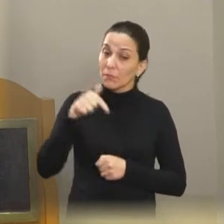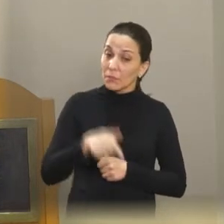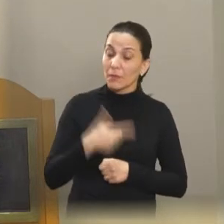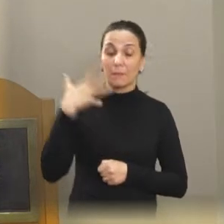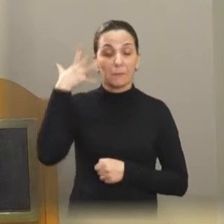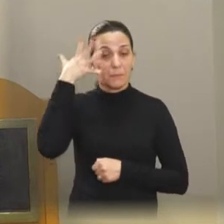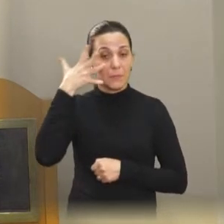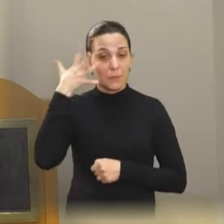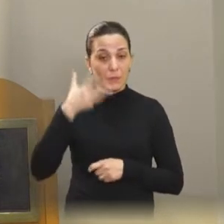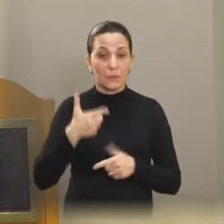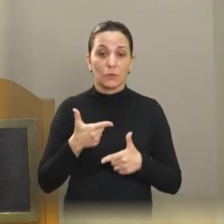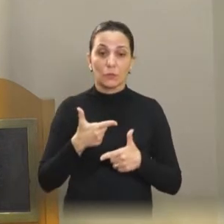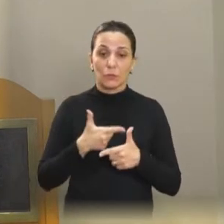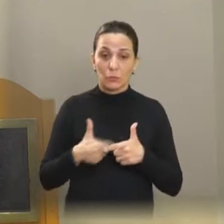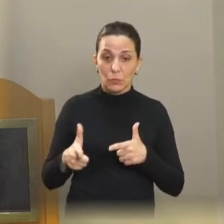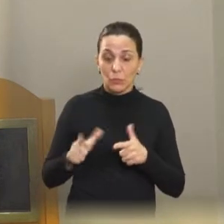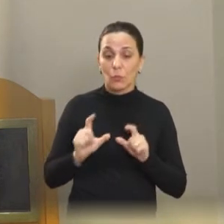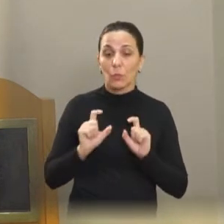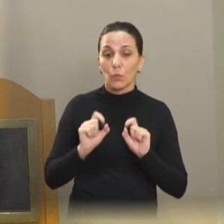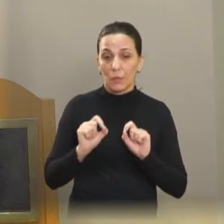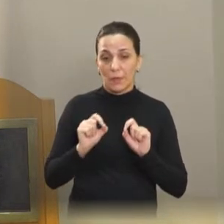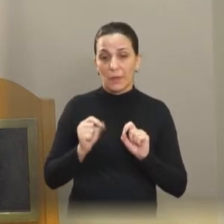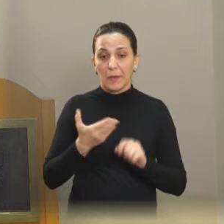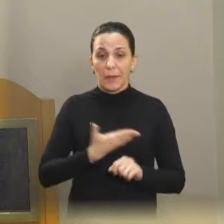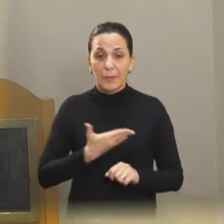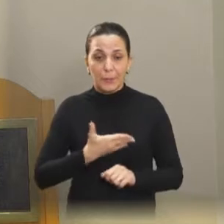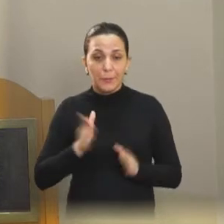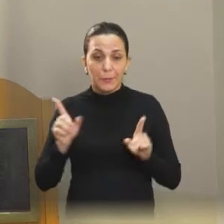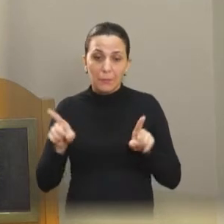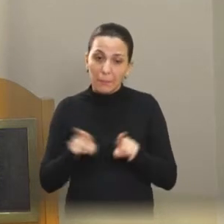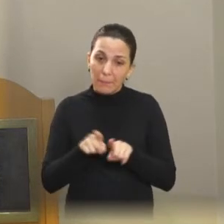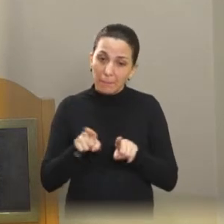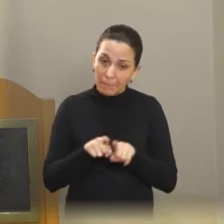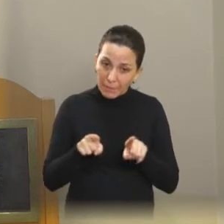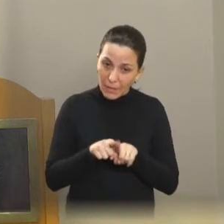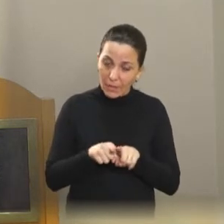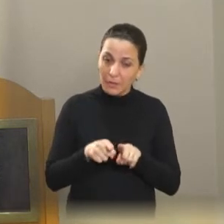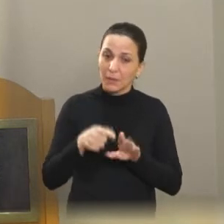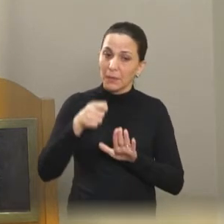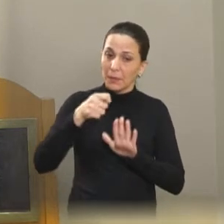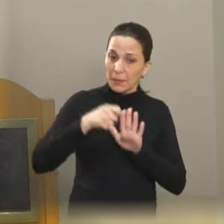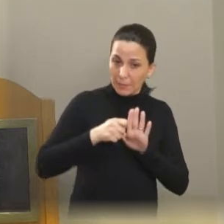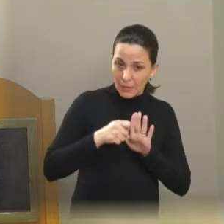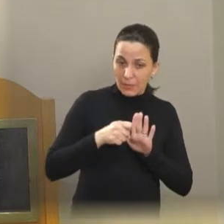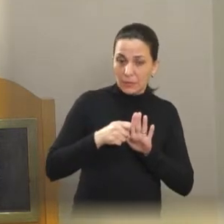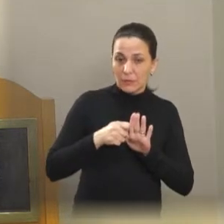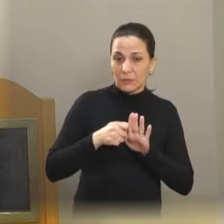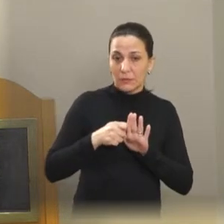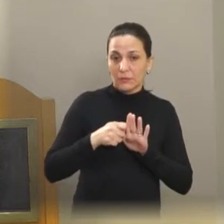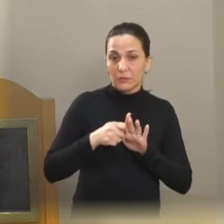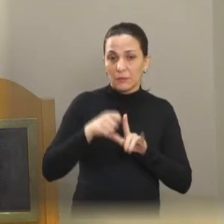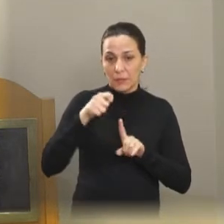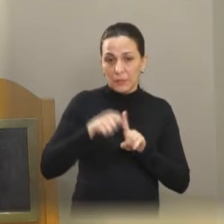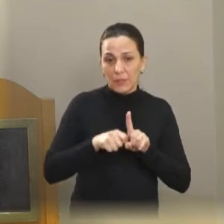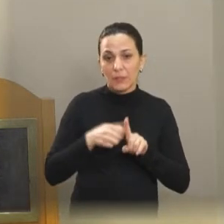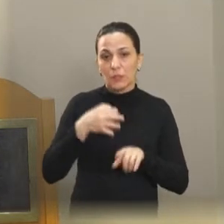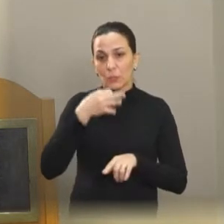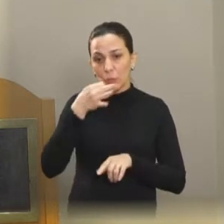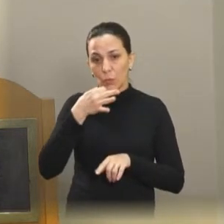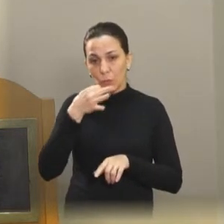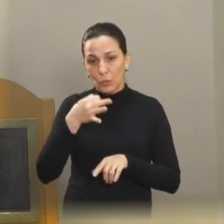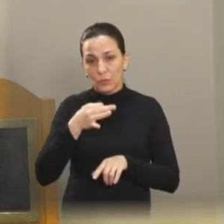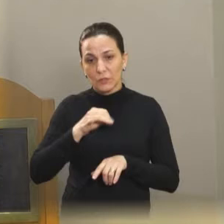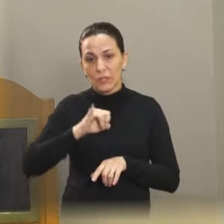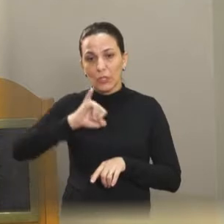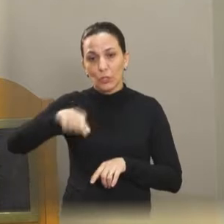falar também né como os colegas aí desse mês nós usamos a propositura de Junho vermelho as pessoas dois